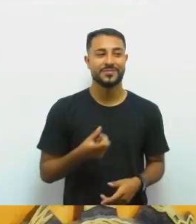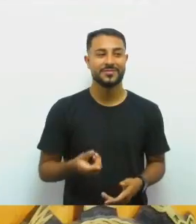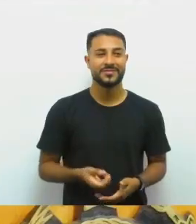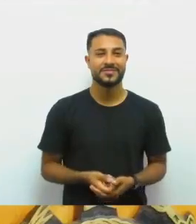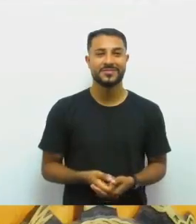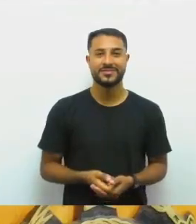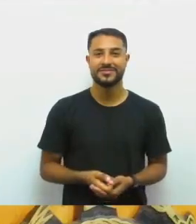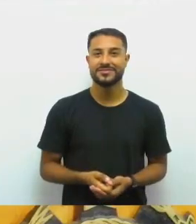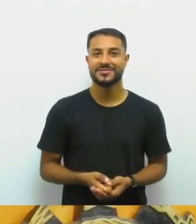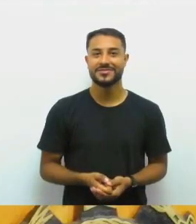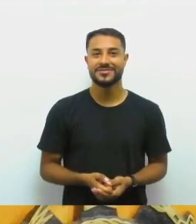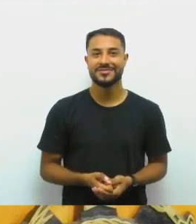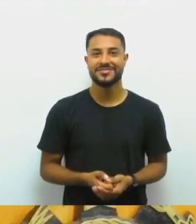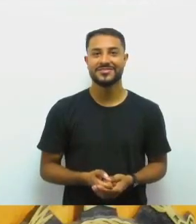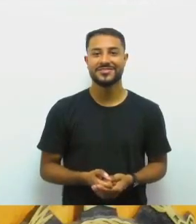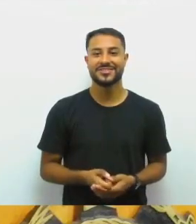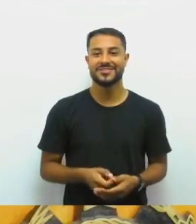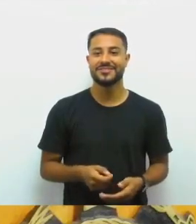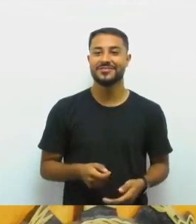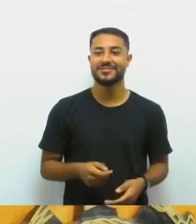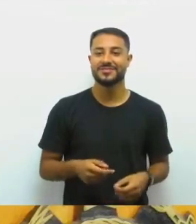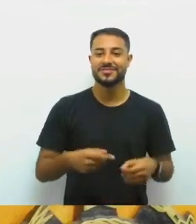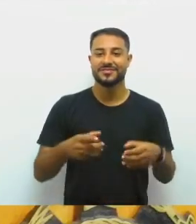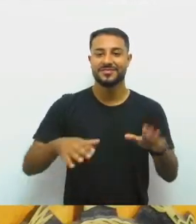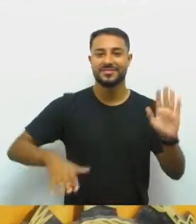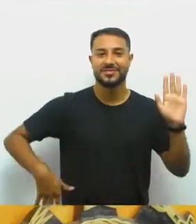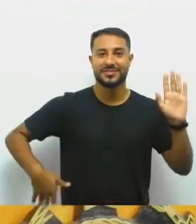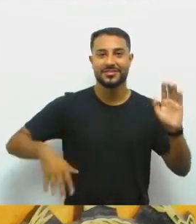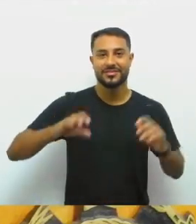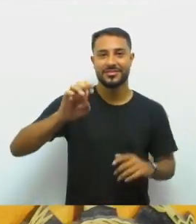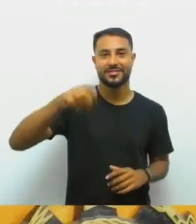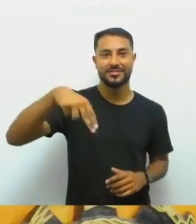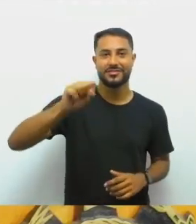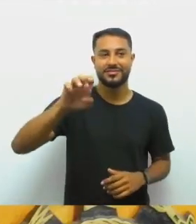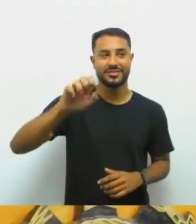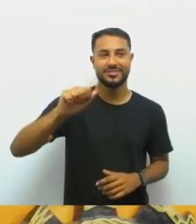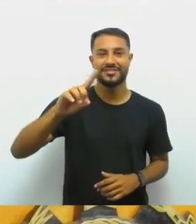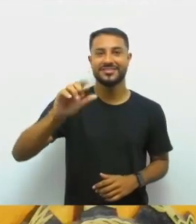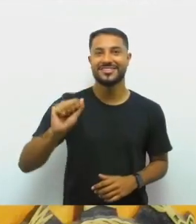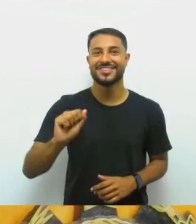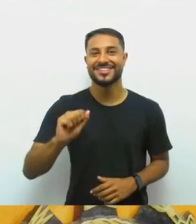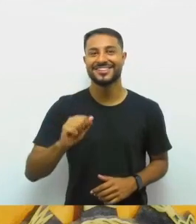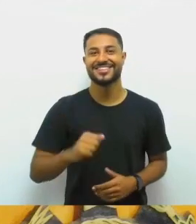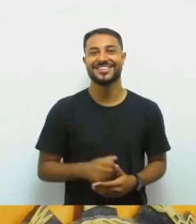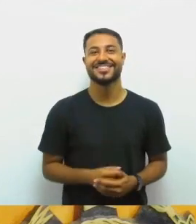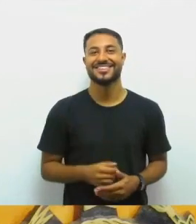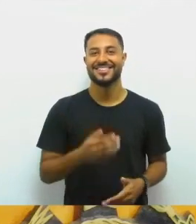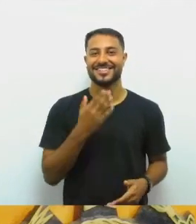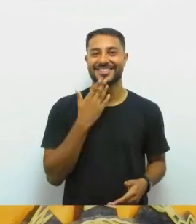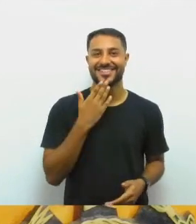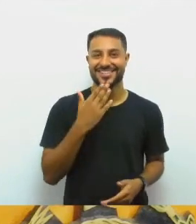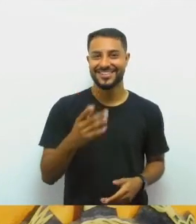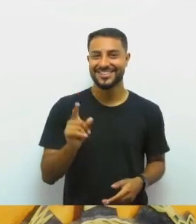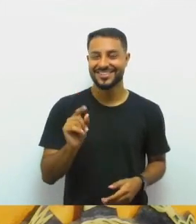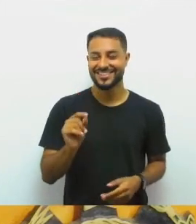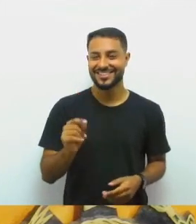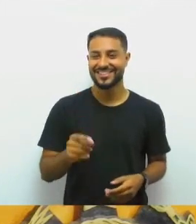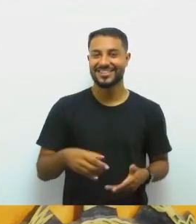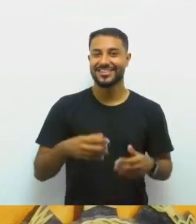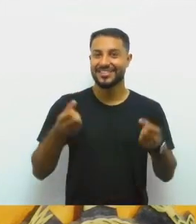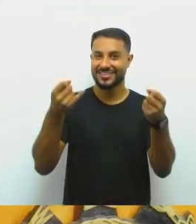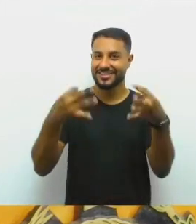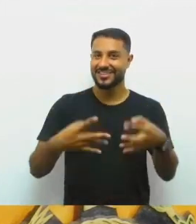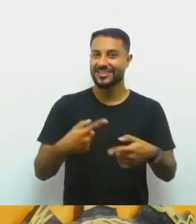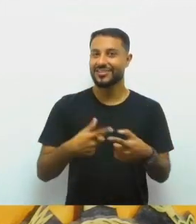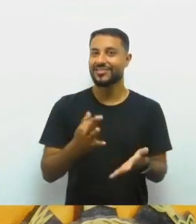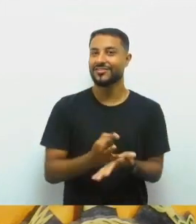Vereador Benedito Delino, no bairro da Enseada. Matérias do vereador Mascote, requerimento 434, solicitando à mesa diretora que seja indicado sua ausência na sessão ordinária